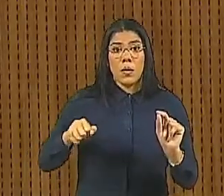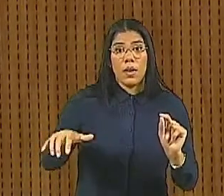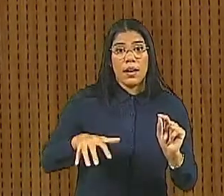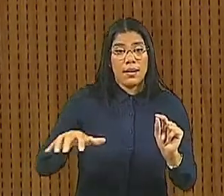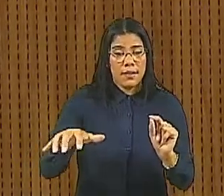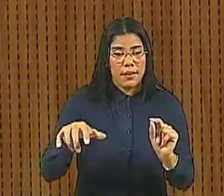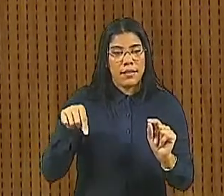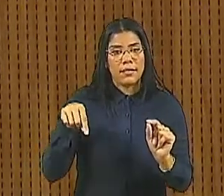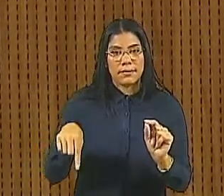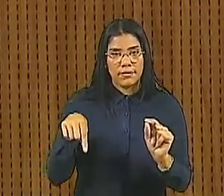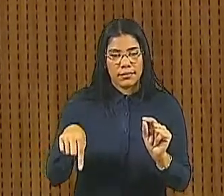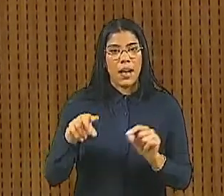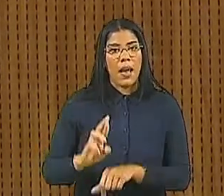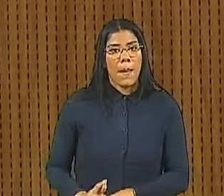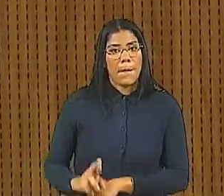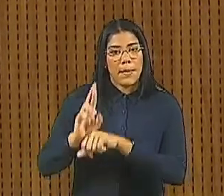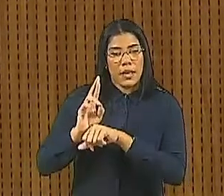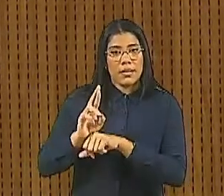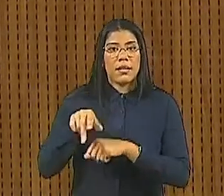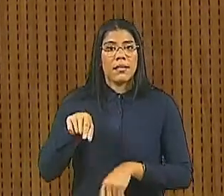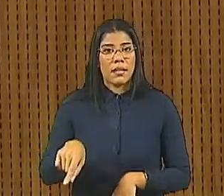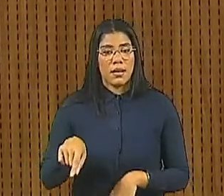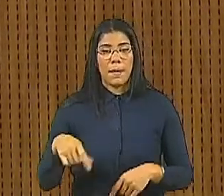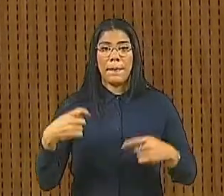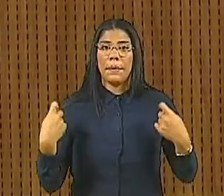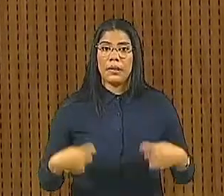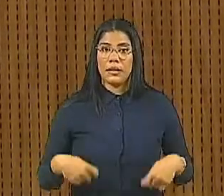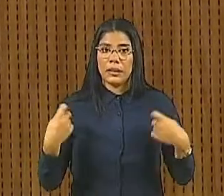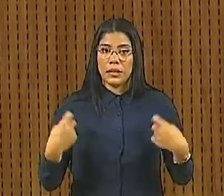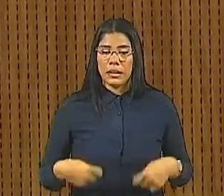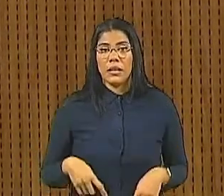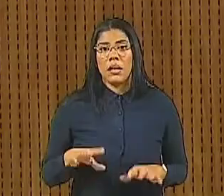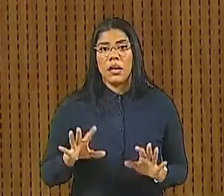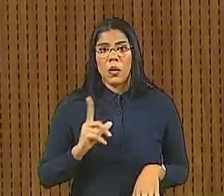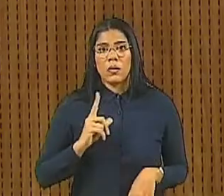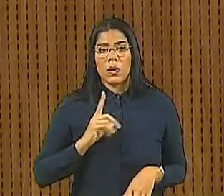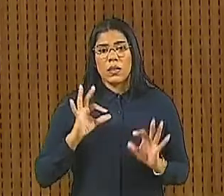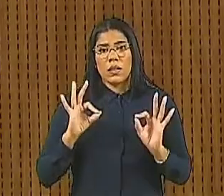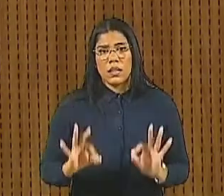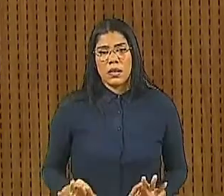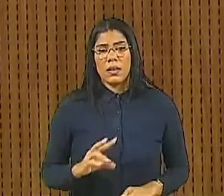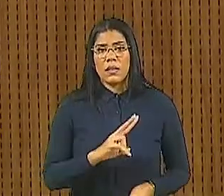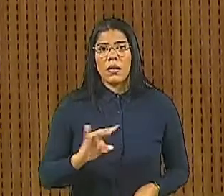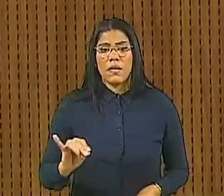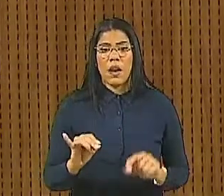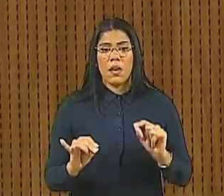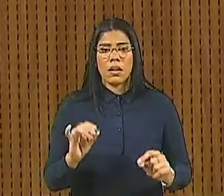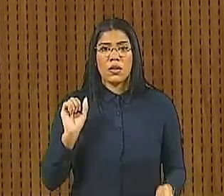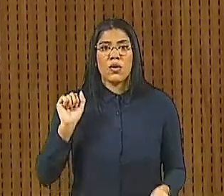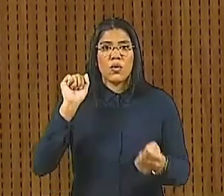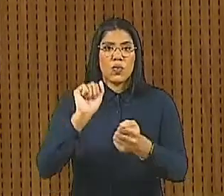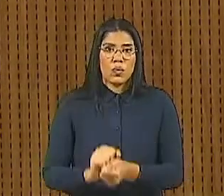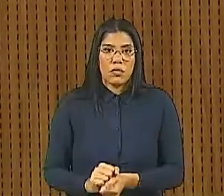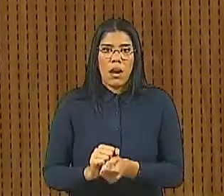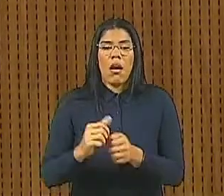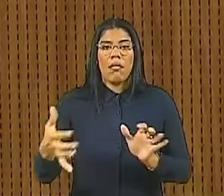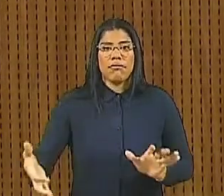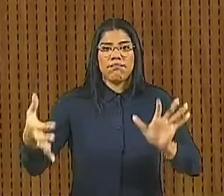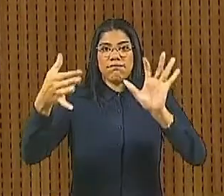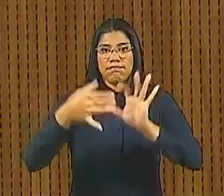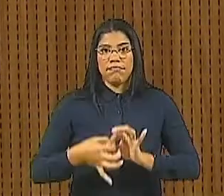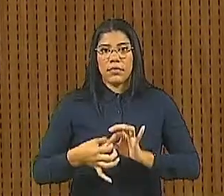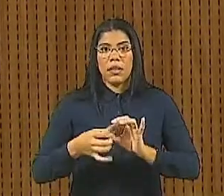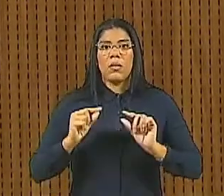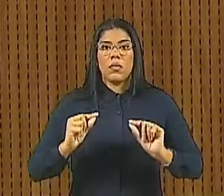Cariri, que são parlamentares que devem, obviamente, e vão, eu tenho absoluta certeza, se juntar a esse esforço de